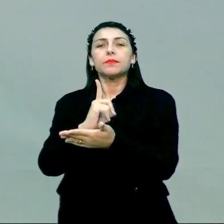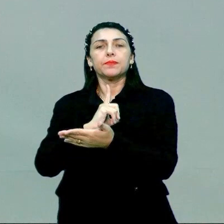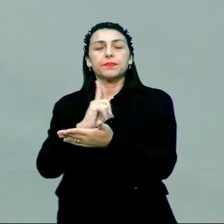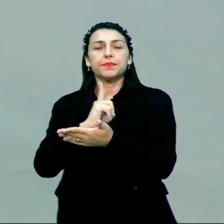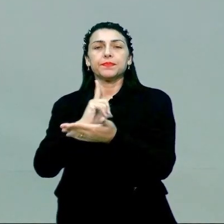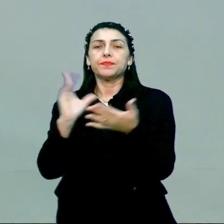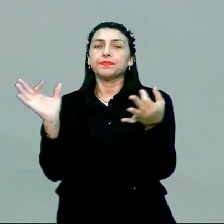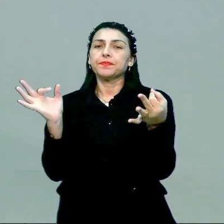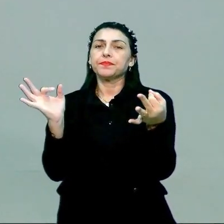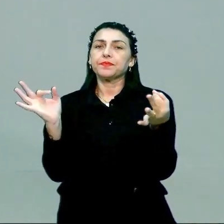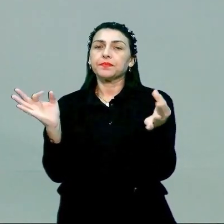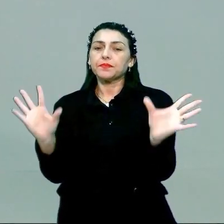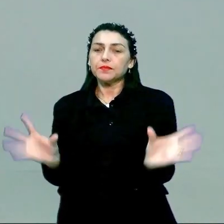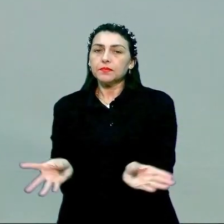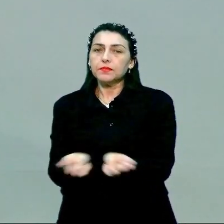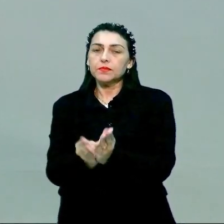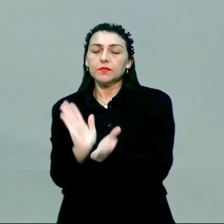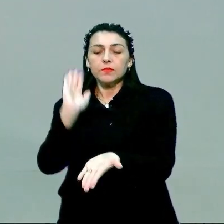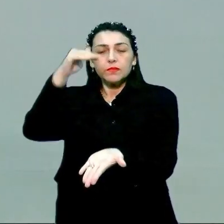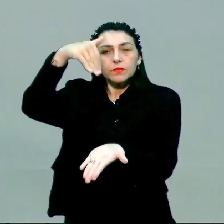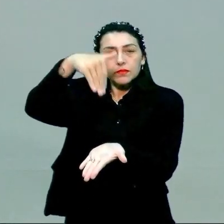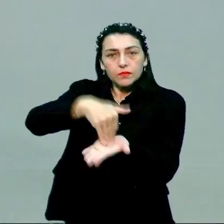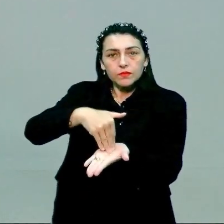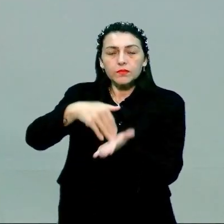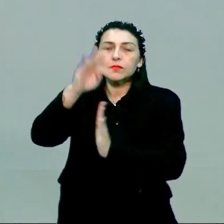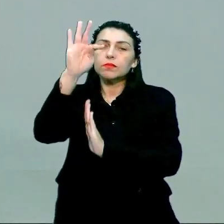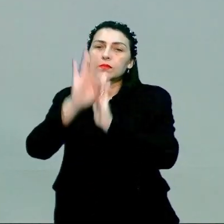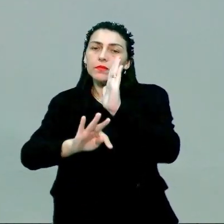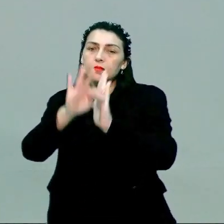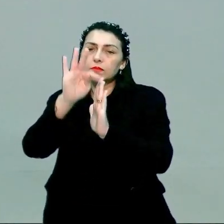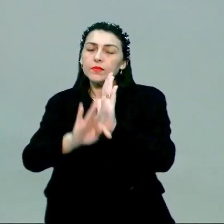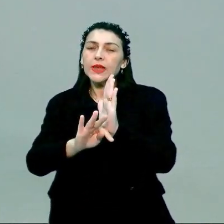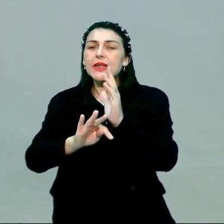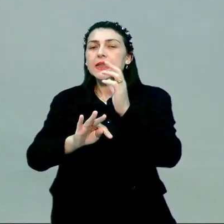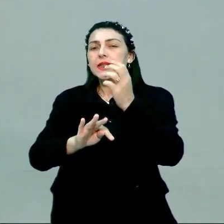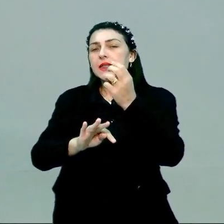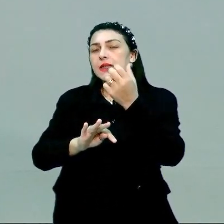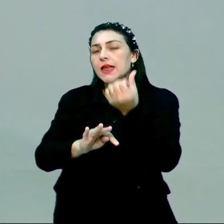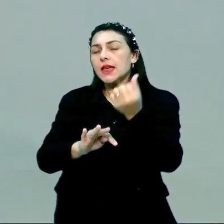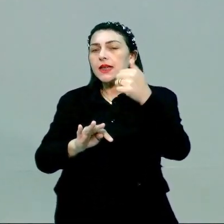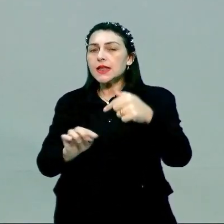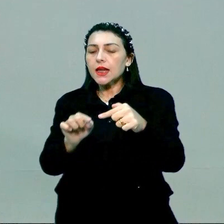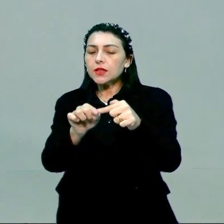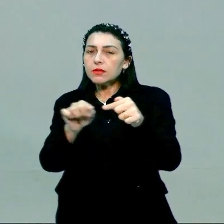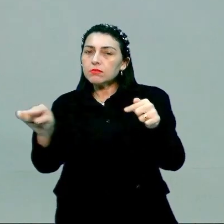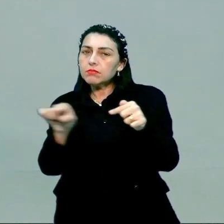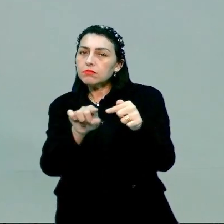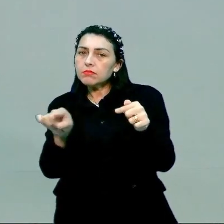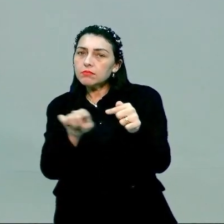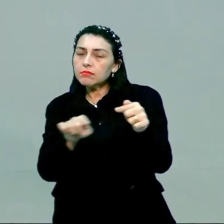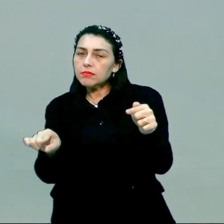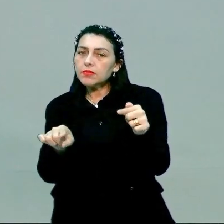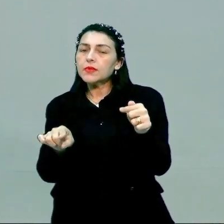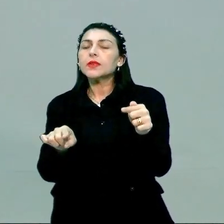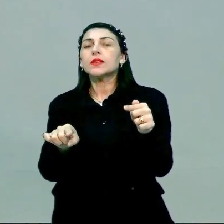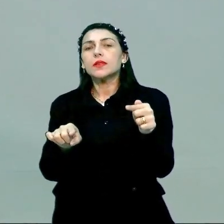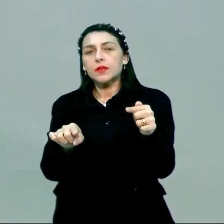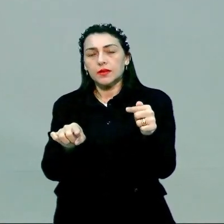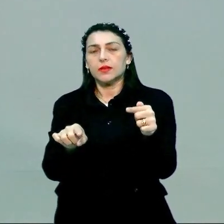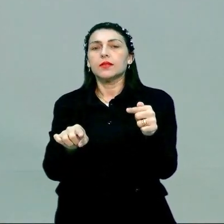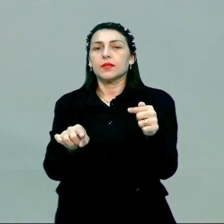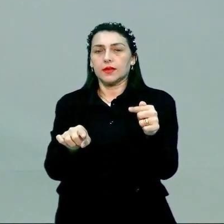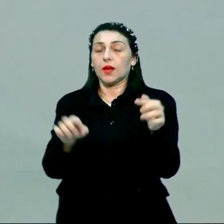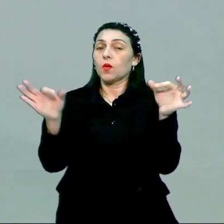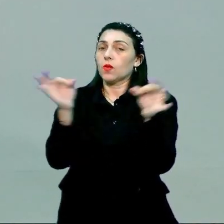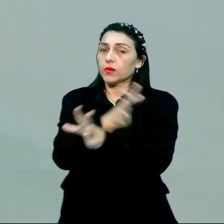a conclusão na parte final do texto, ali nas últimas 6, 7 linhas que compõem ali